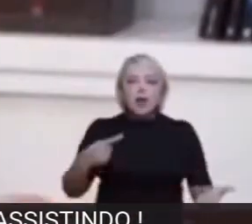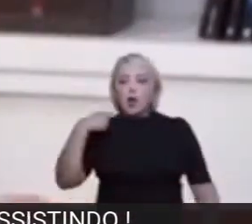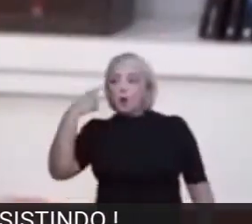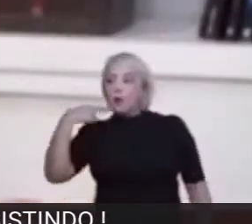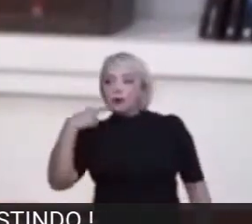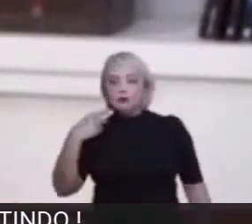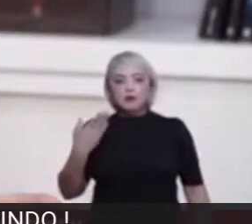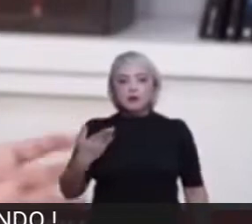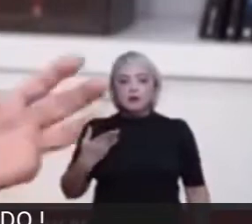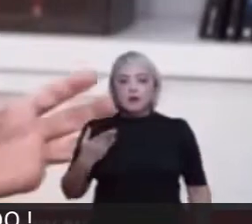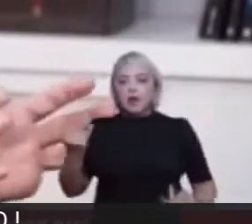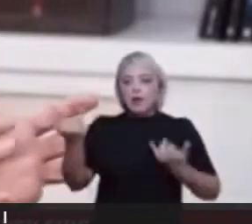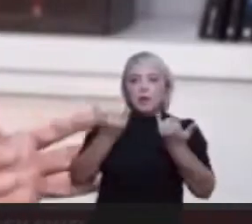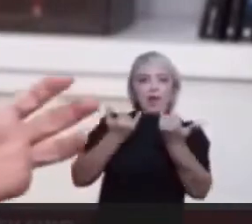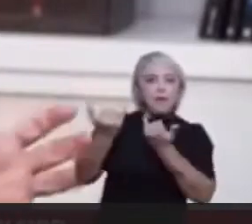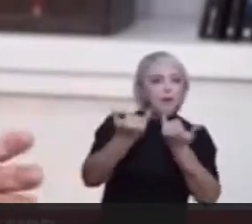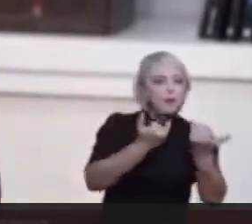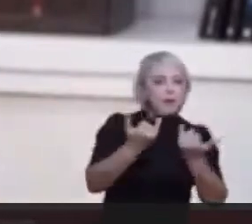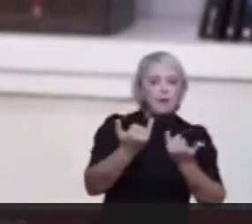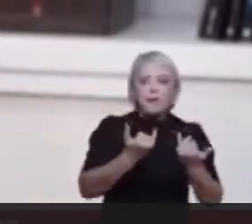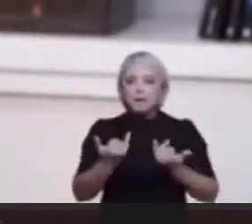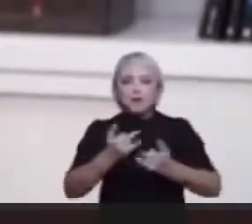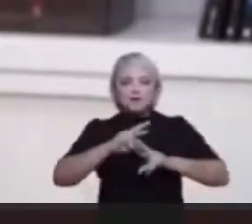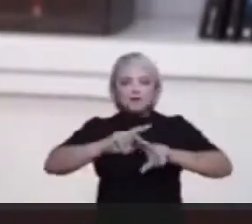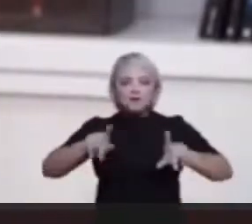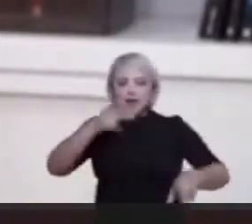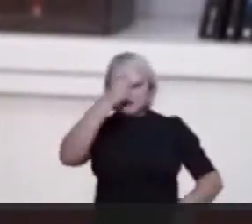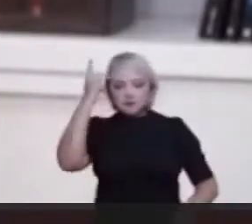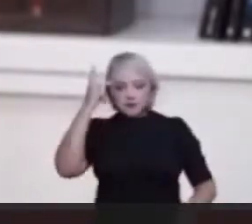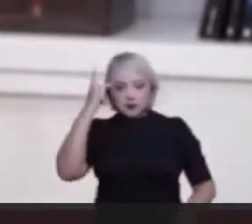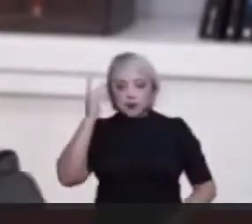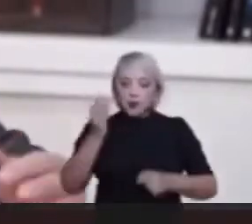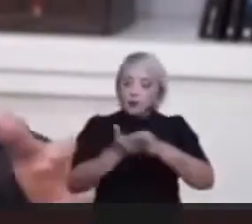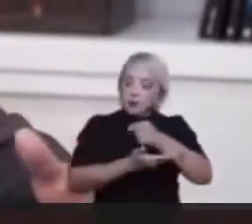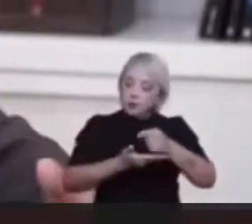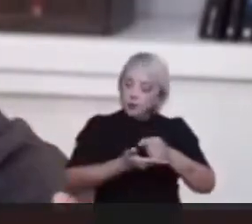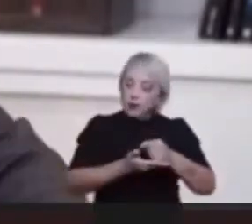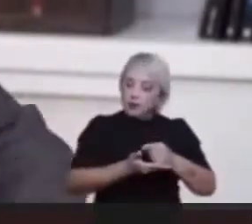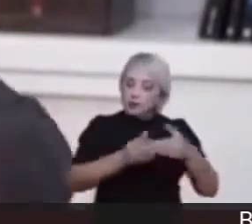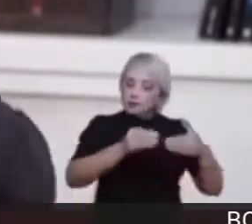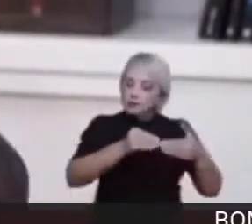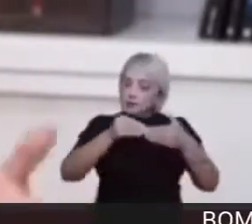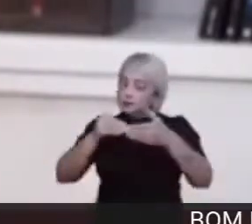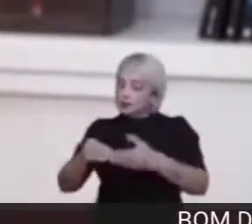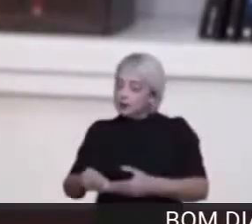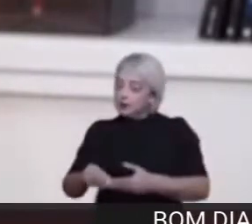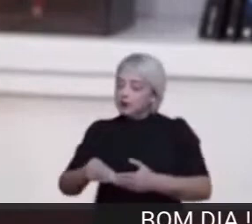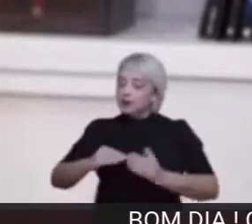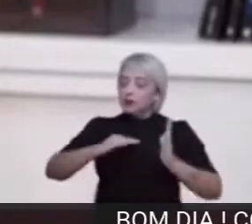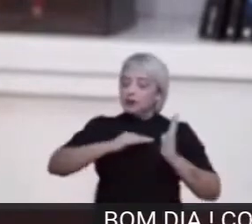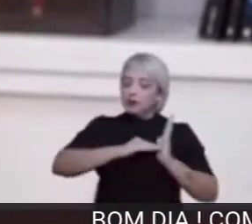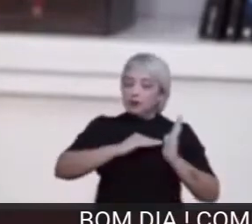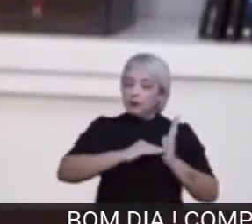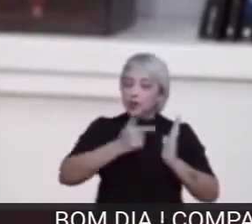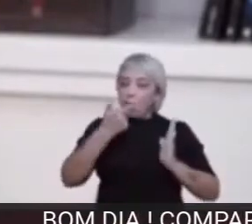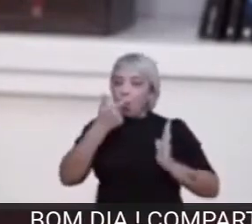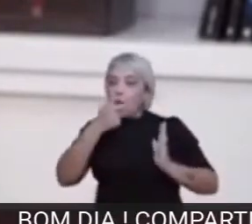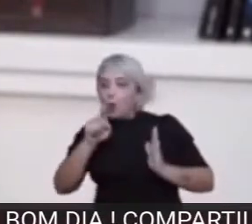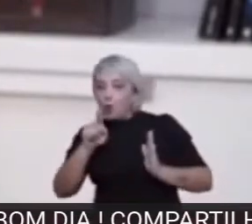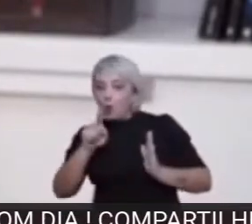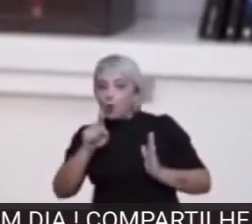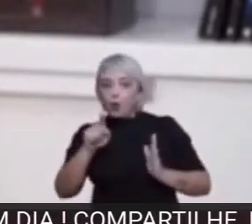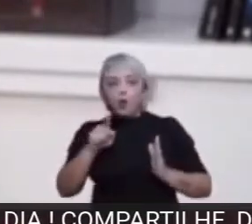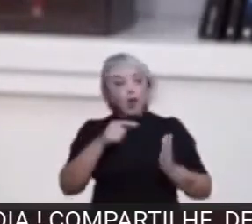monte de informação. Com base nisso, você indica o nome para o Senado. O Senado faz outra aferição e indica as